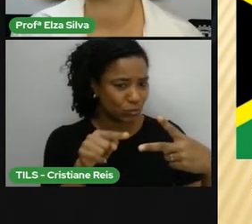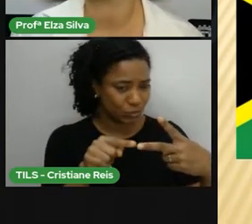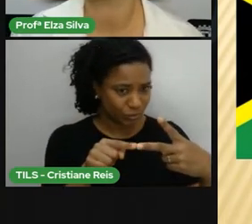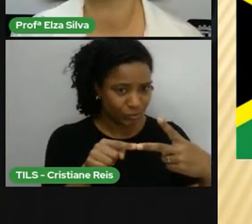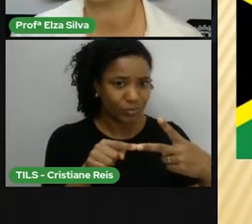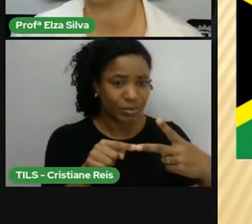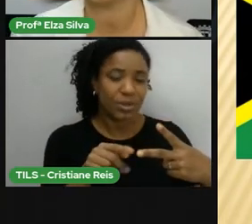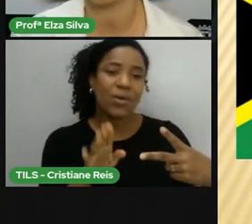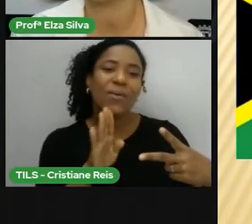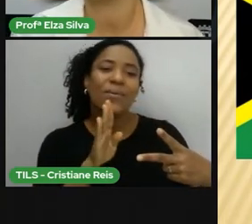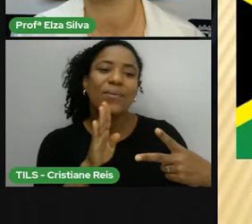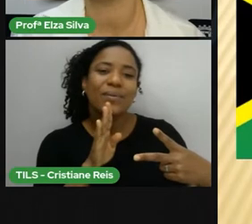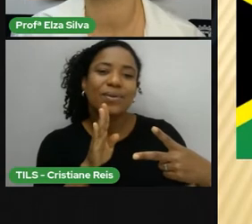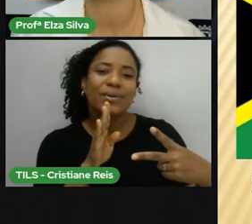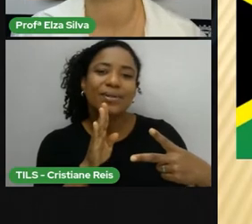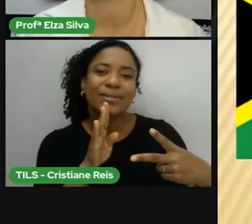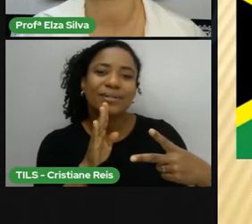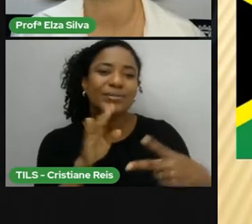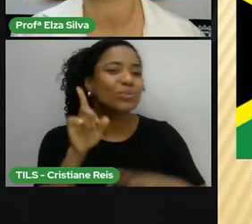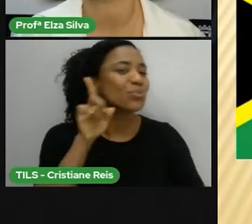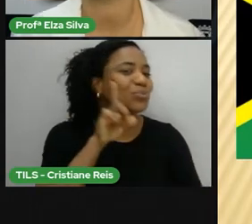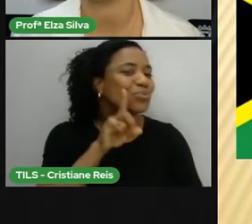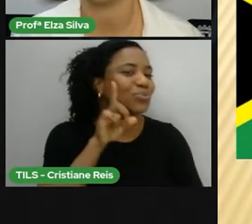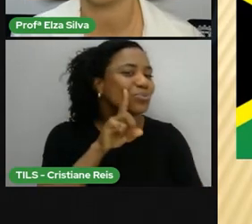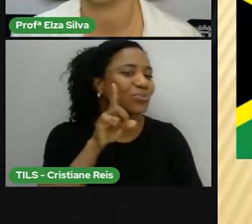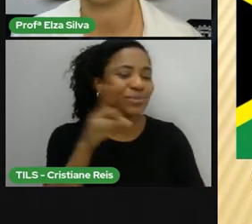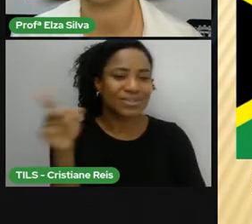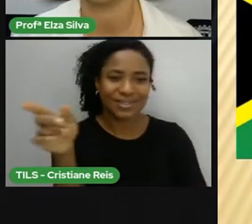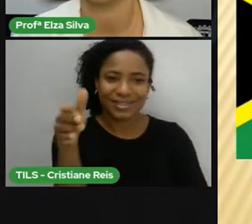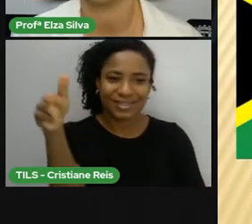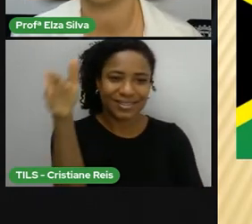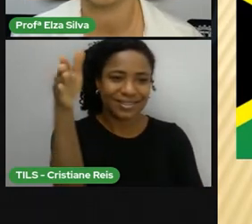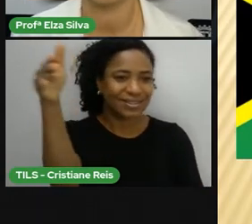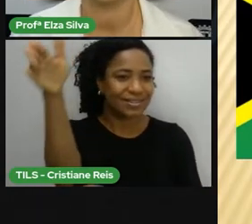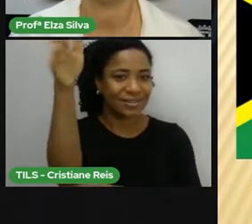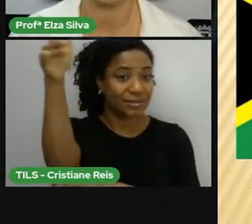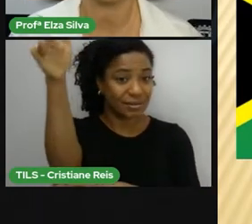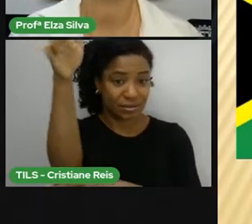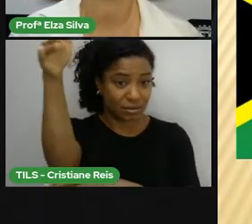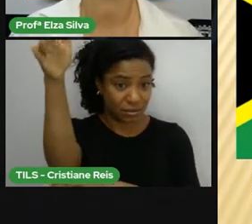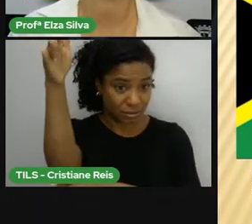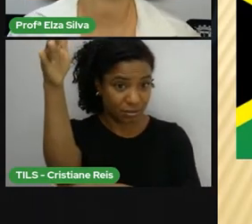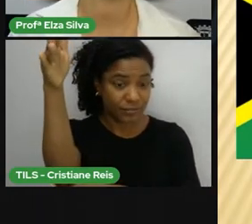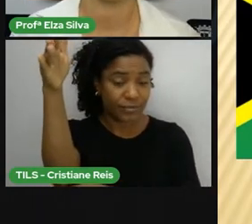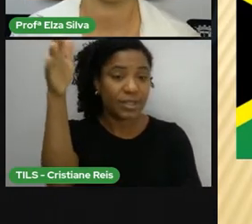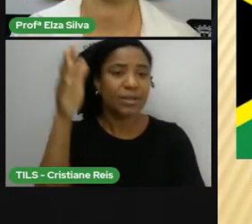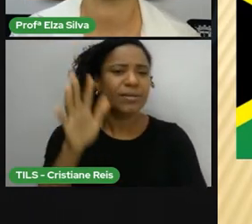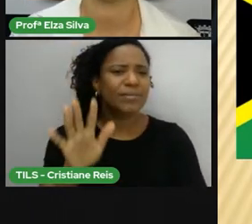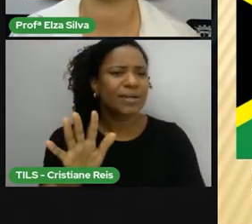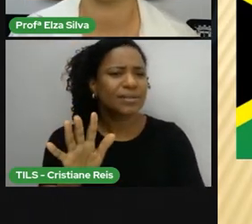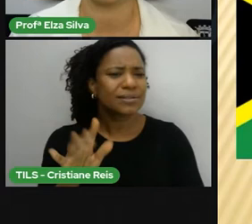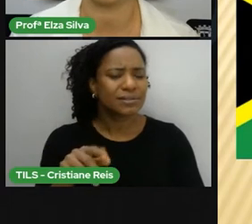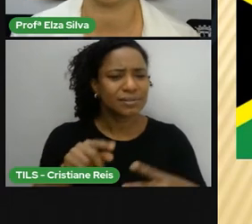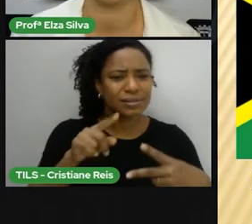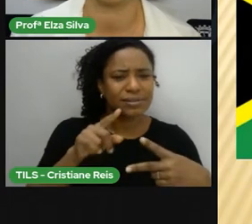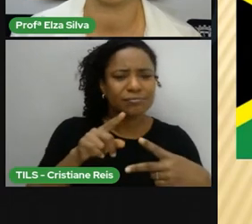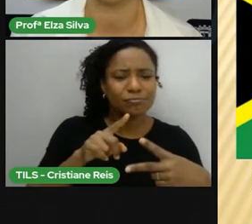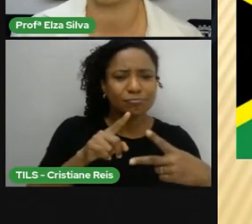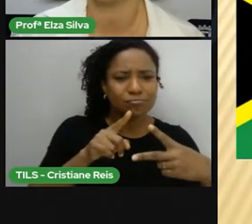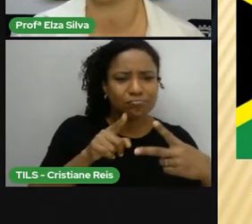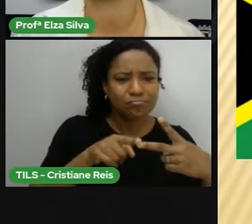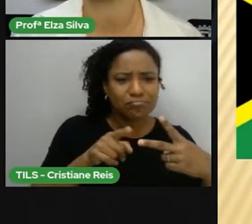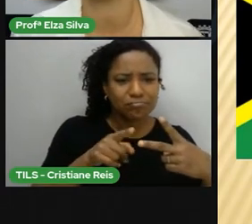conhecemos muito A bandeira dos Estados Unidos Da América Mas Vocês conhecem A bandeira?